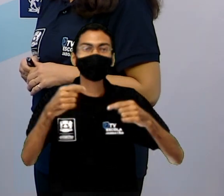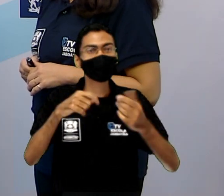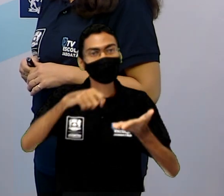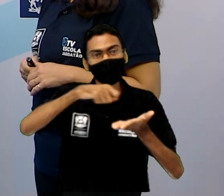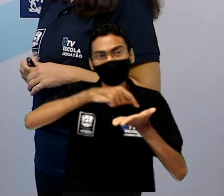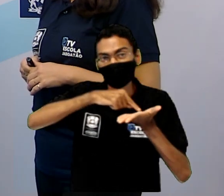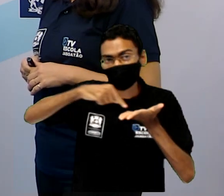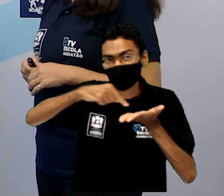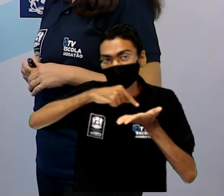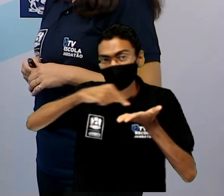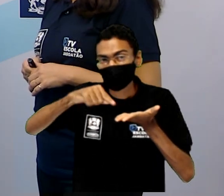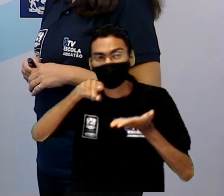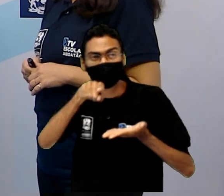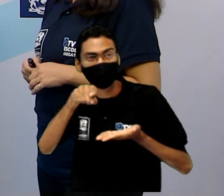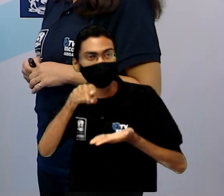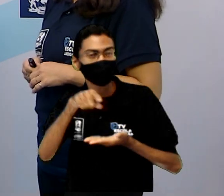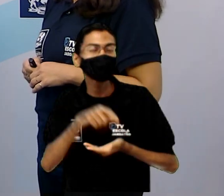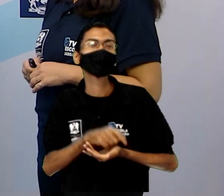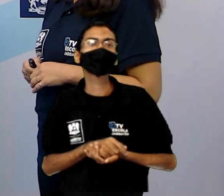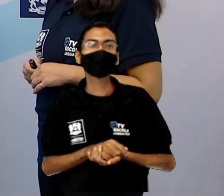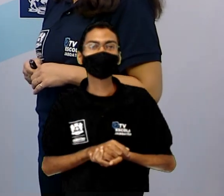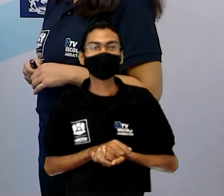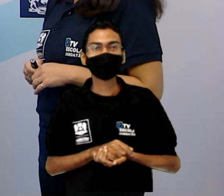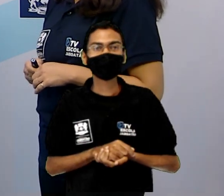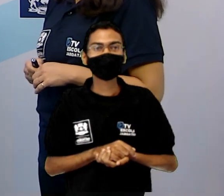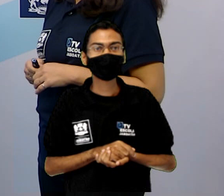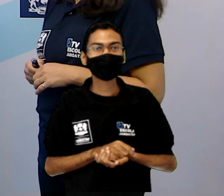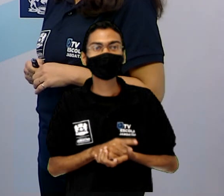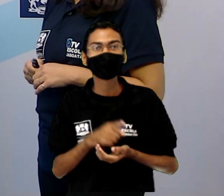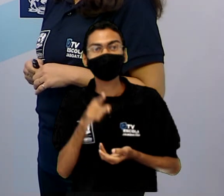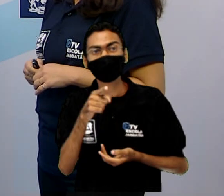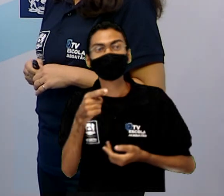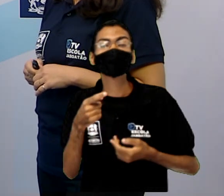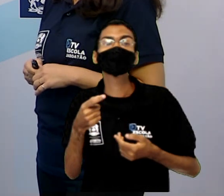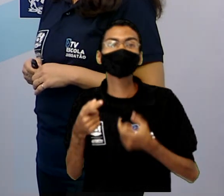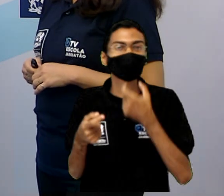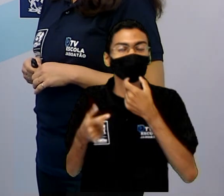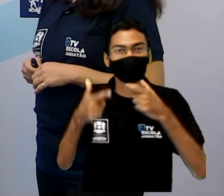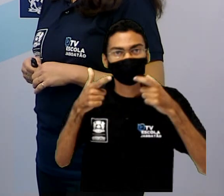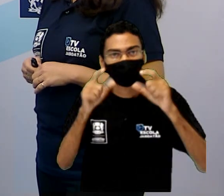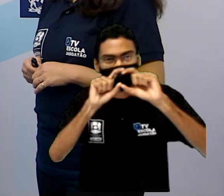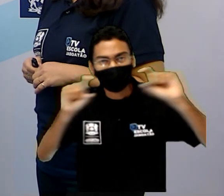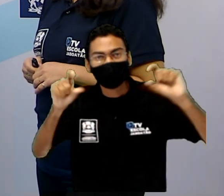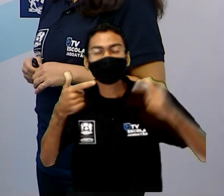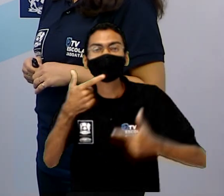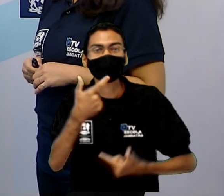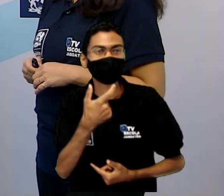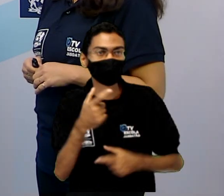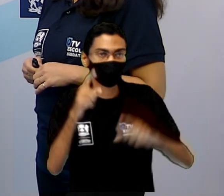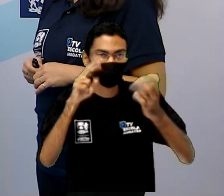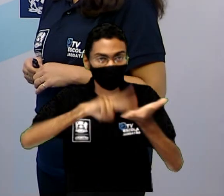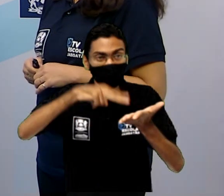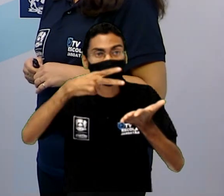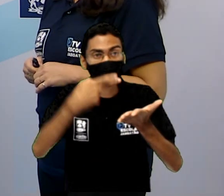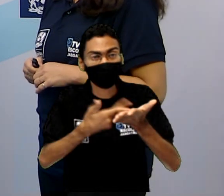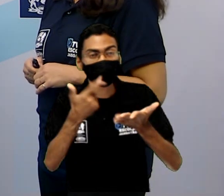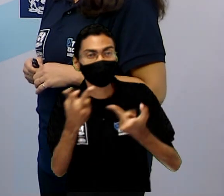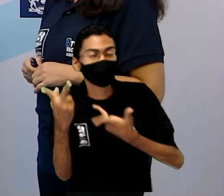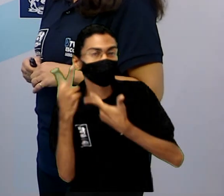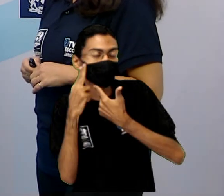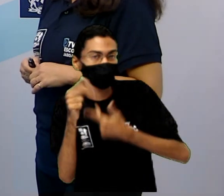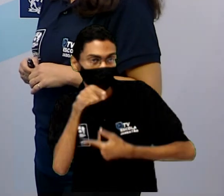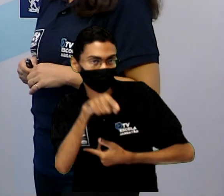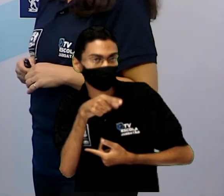It was sleeping. Ele estava dormindo. We were playing.